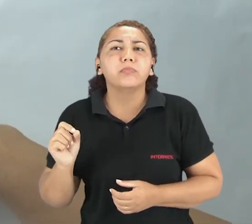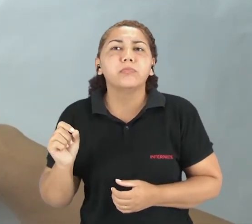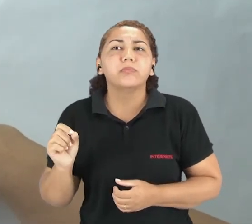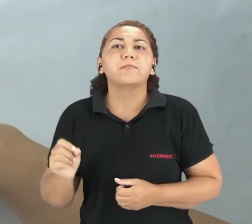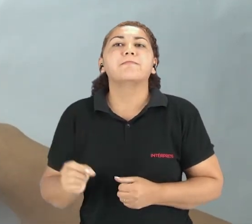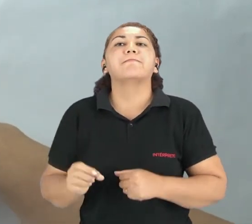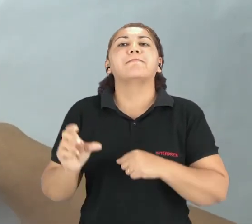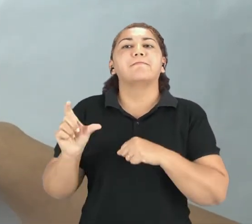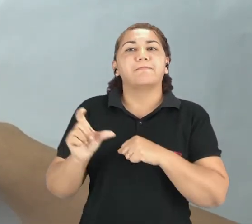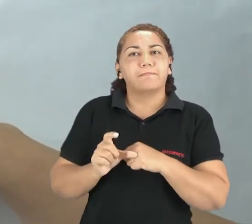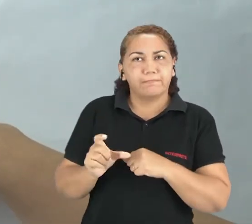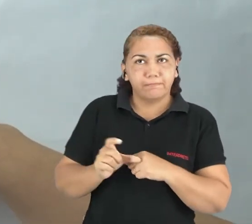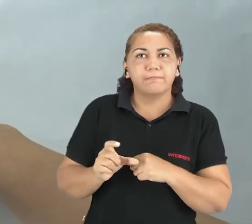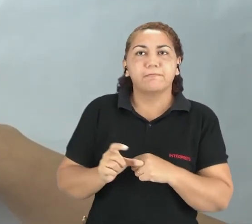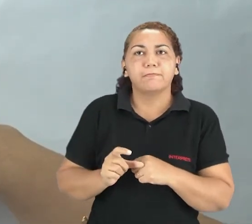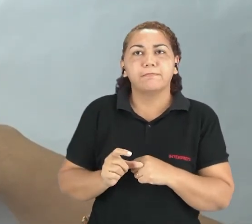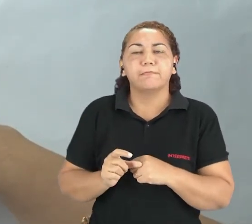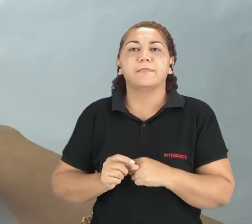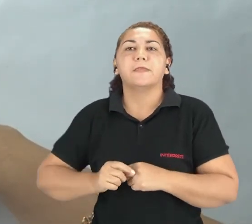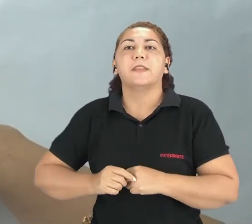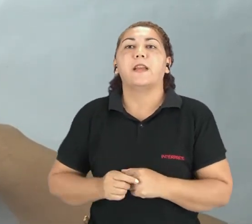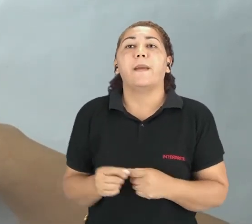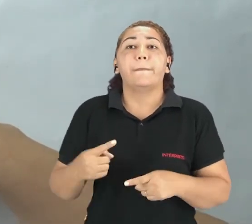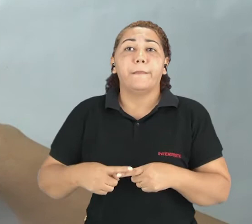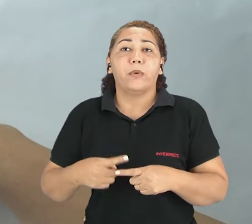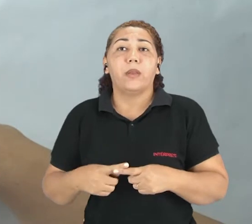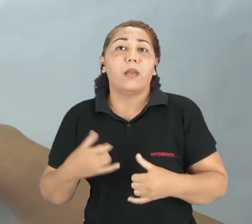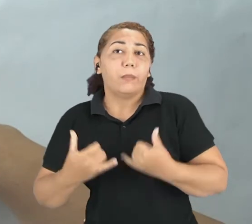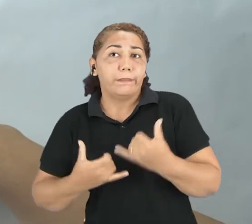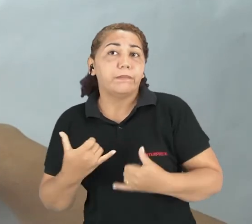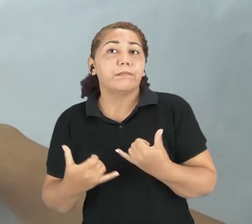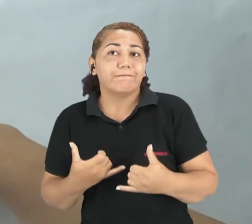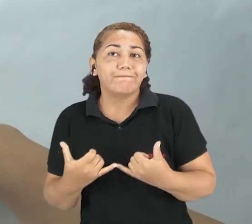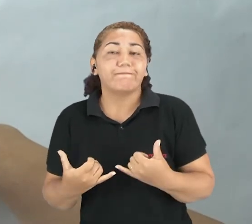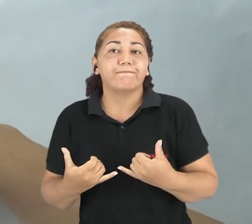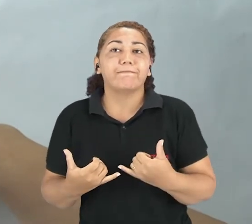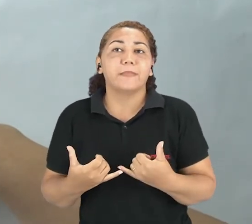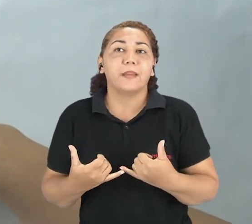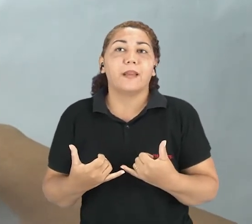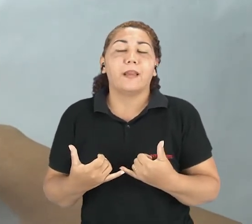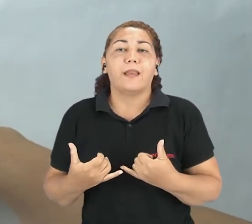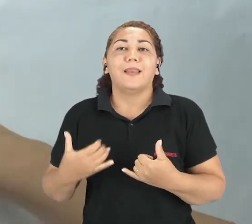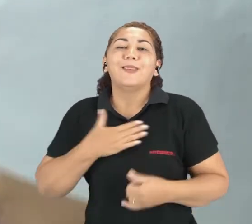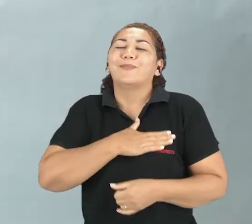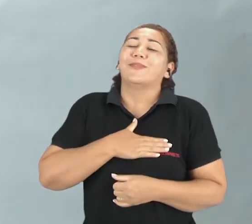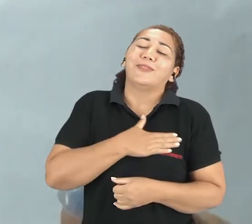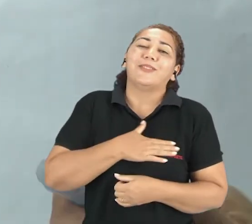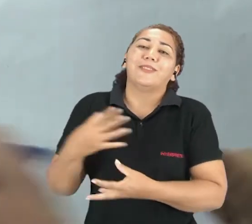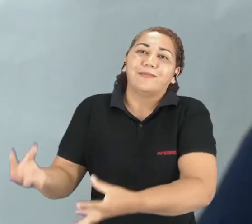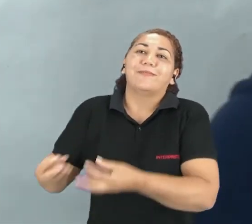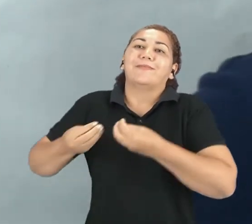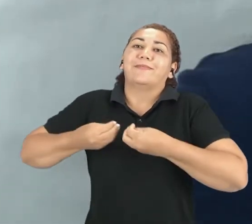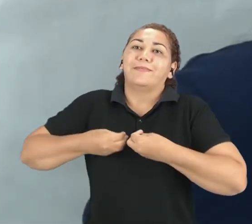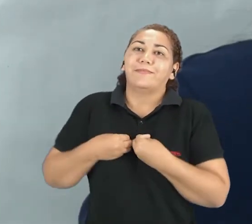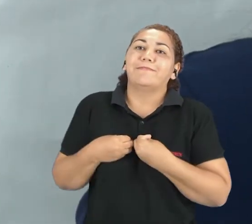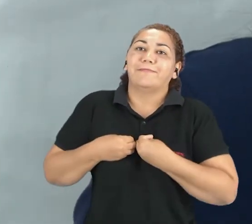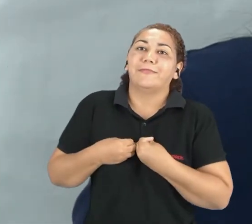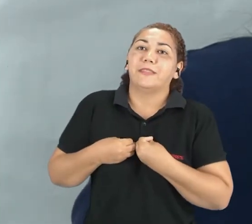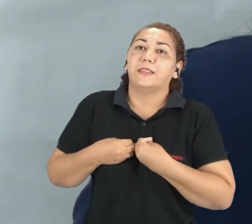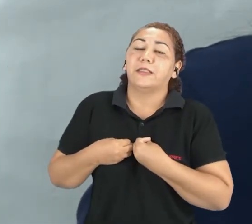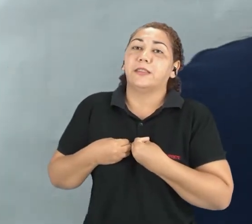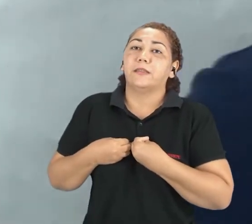objeto, tá? No caso aqui se referindo a um brinquedo, ele gostaria de ter ganhado o brinquedo e ele não ganhou, ele ganhou um carrinho para ele